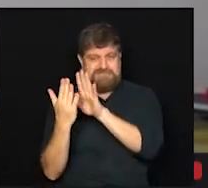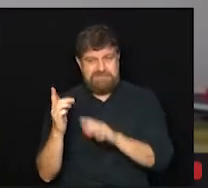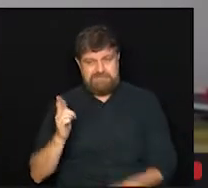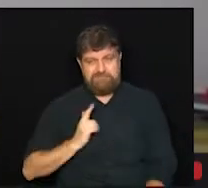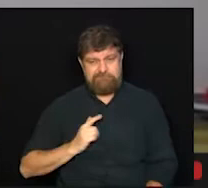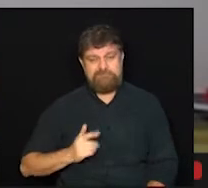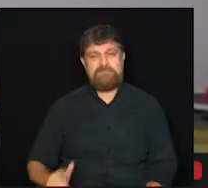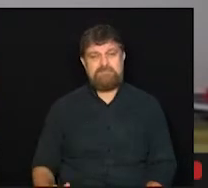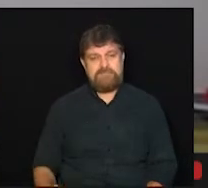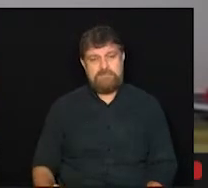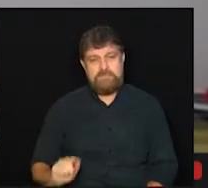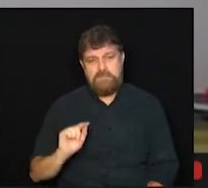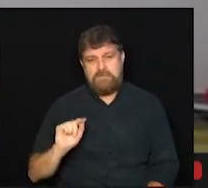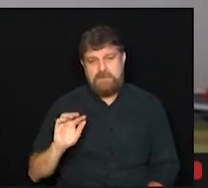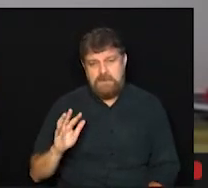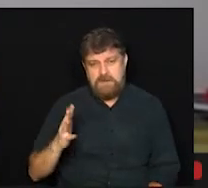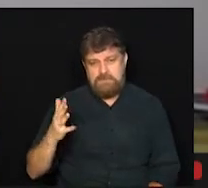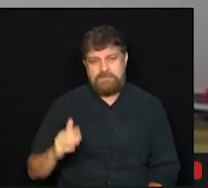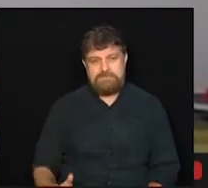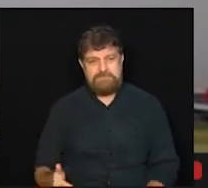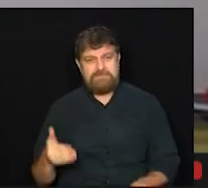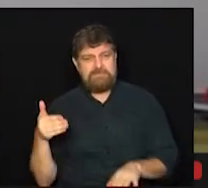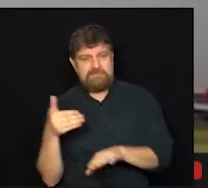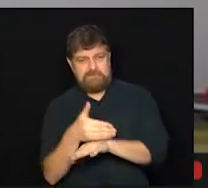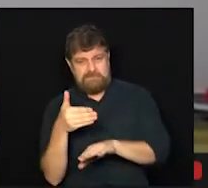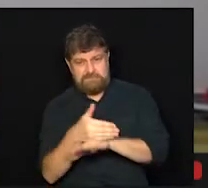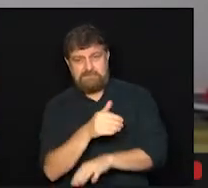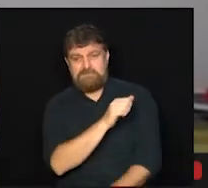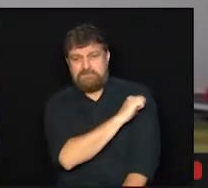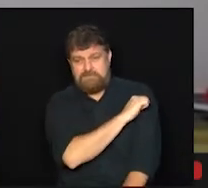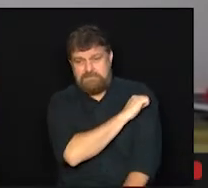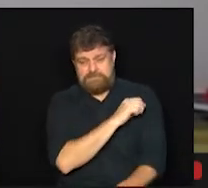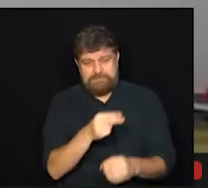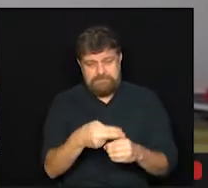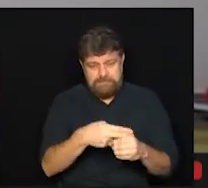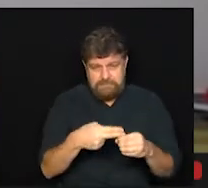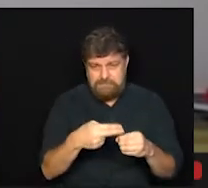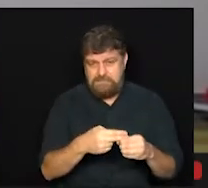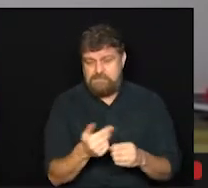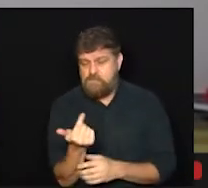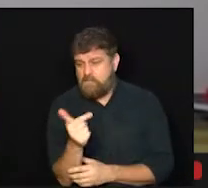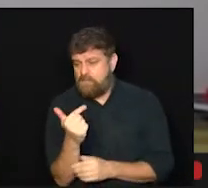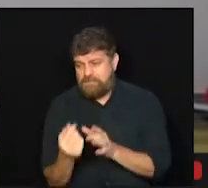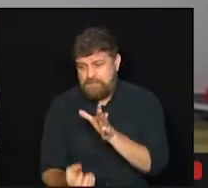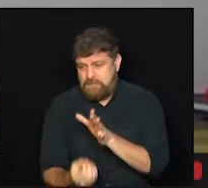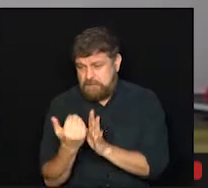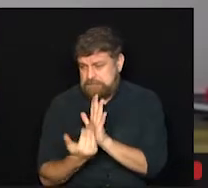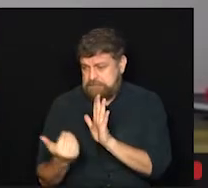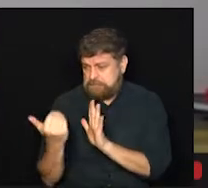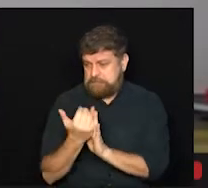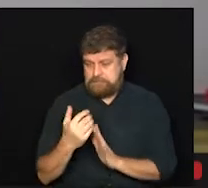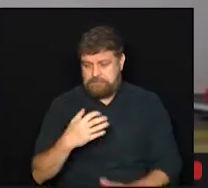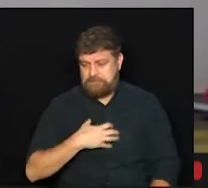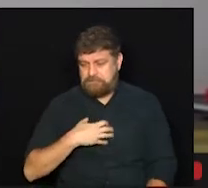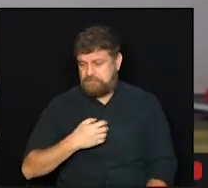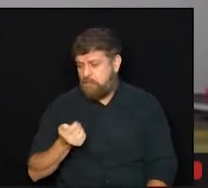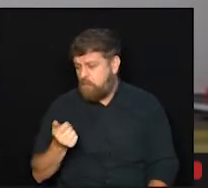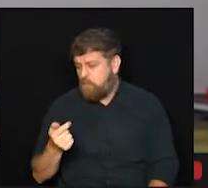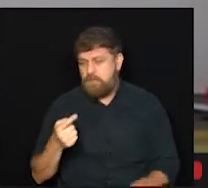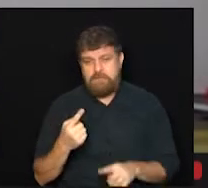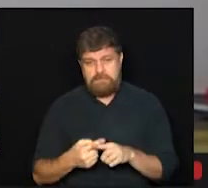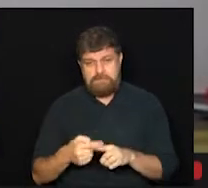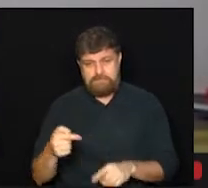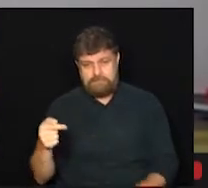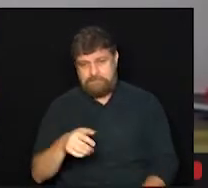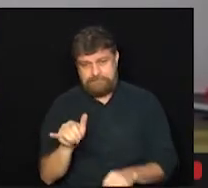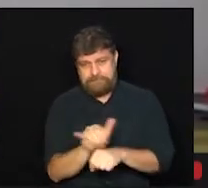embora este impacto no acesso dos estudantes à universidade não tenha sido tão sentido, que eu acredito, em função da